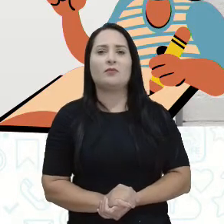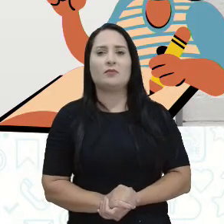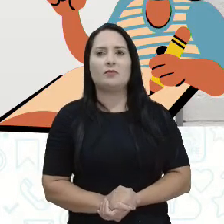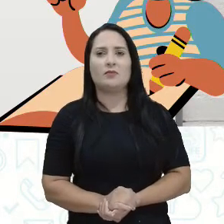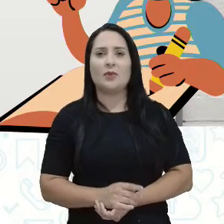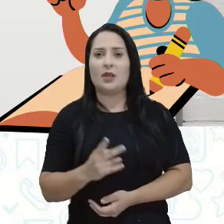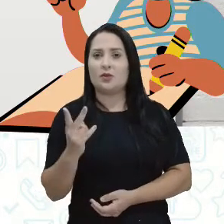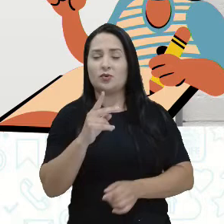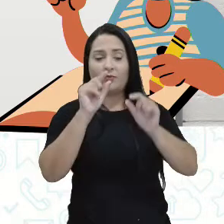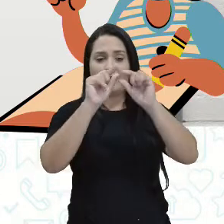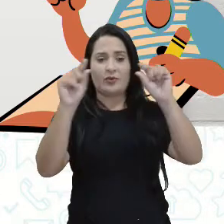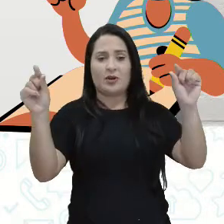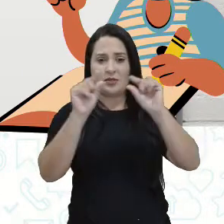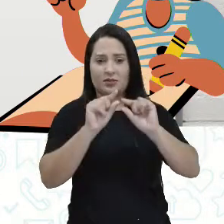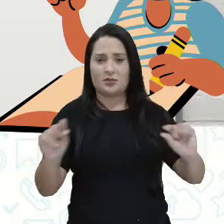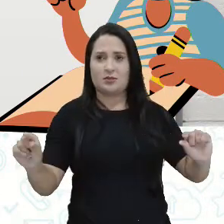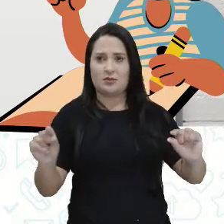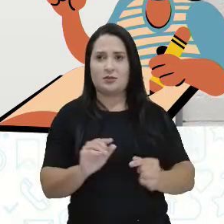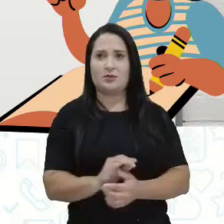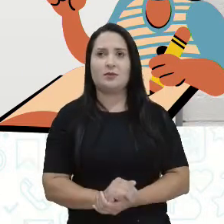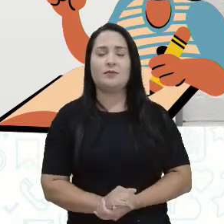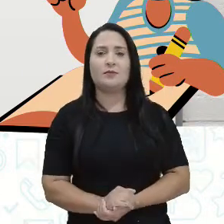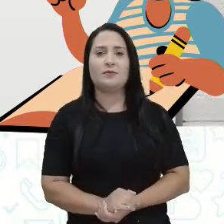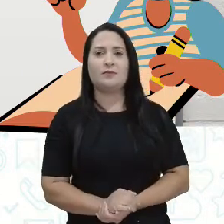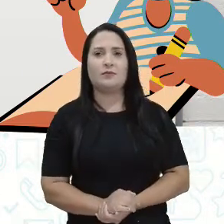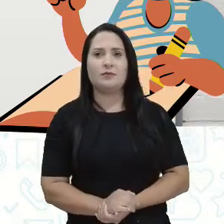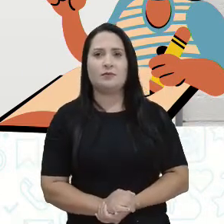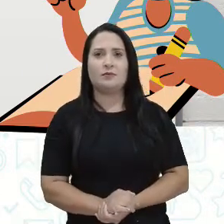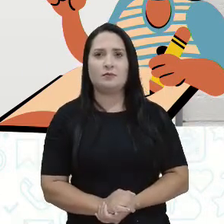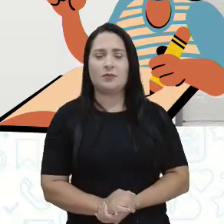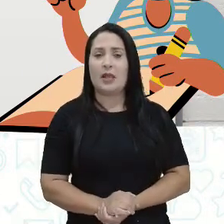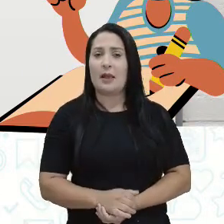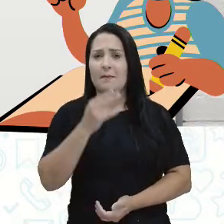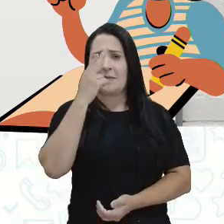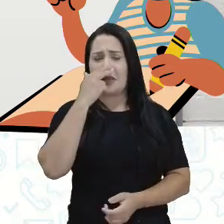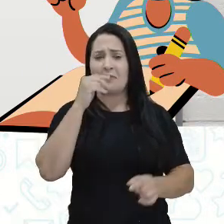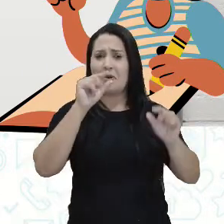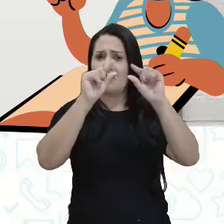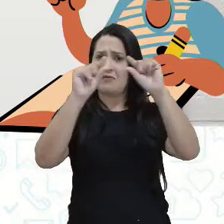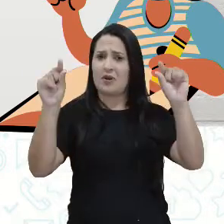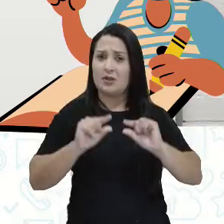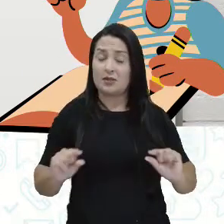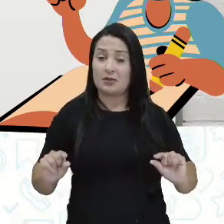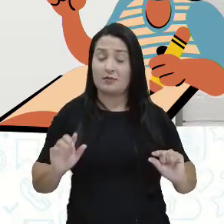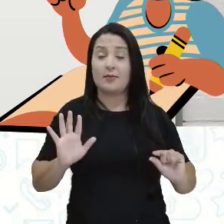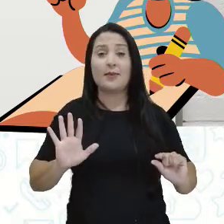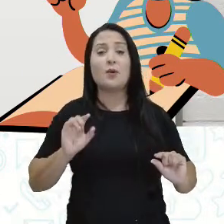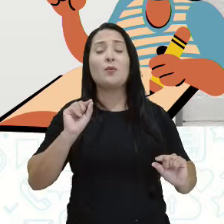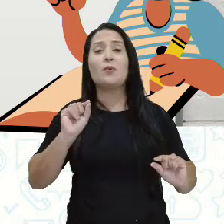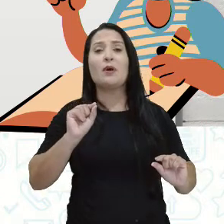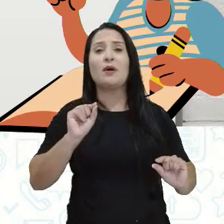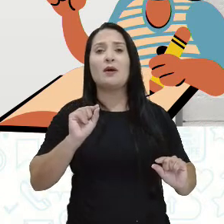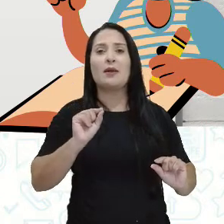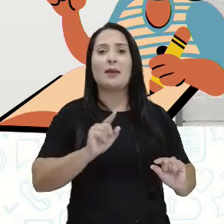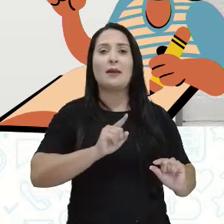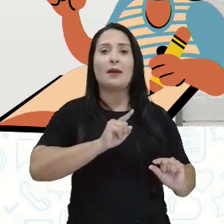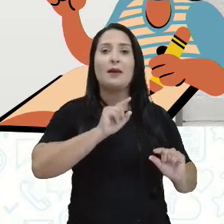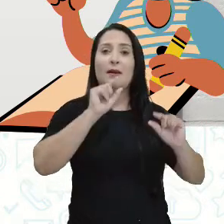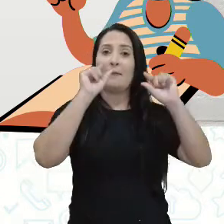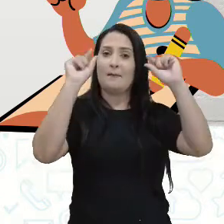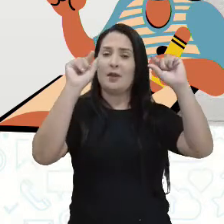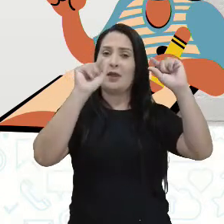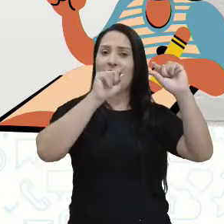duas orações, que são as mesmas. É a mesma oração, mas a primeira tem uma